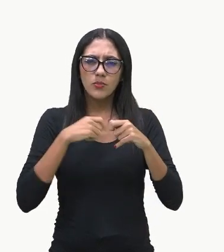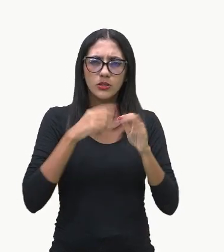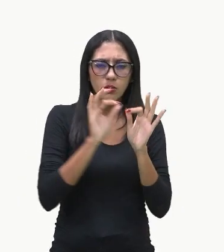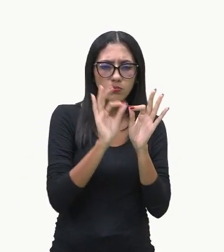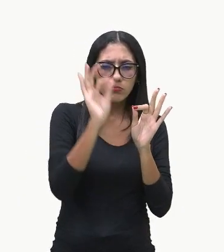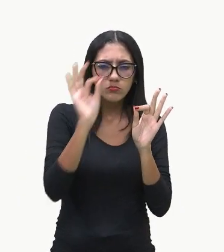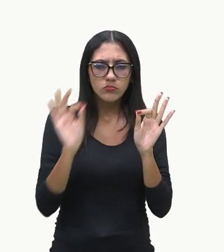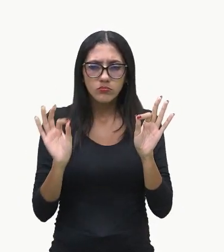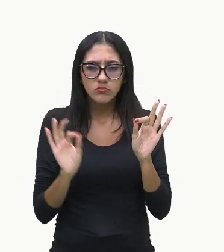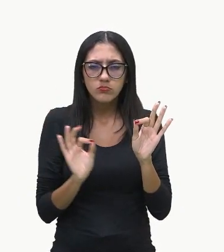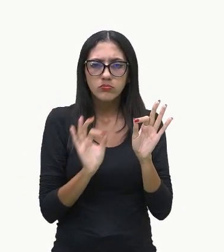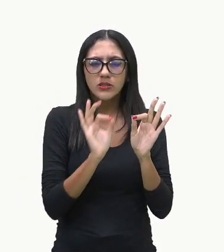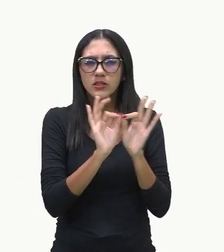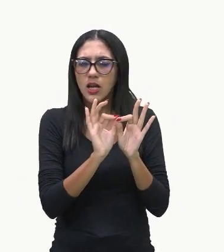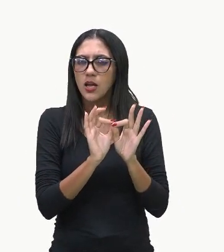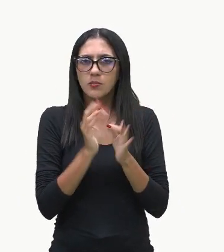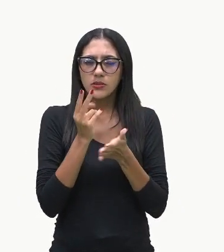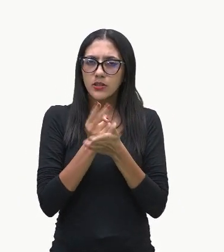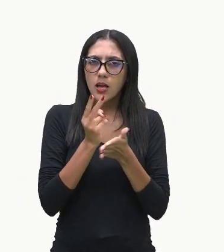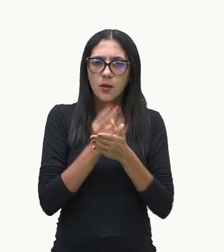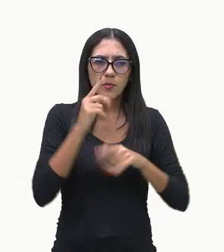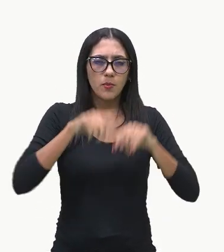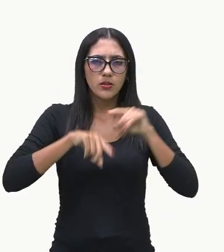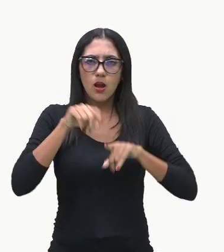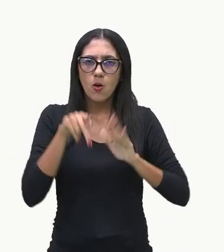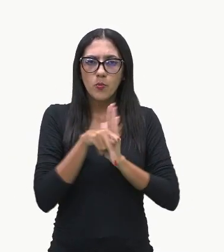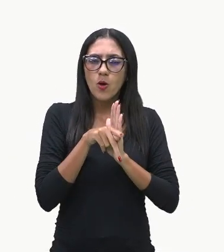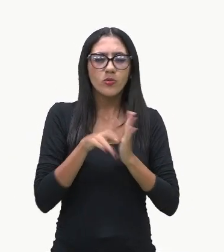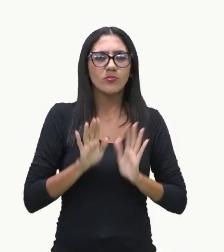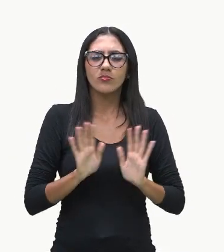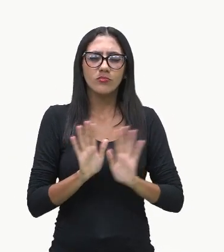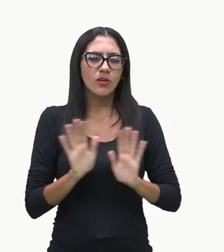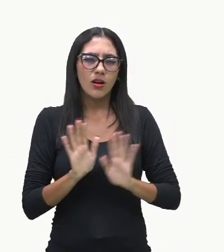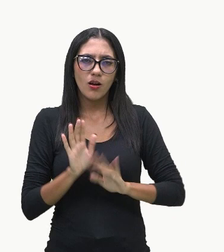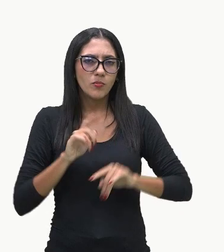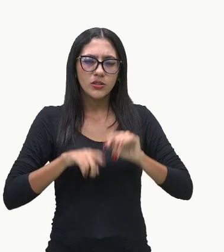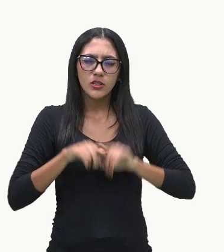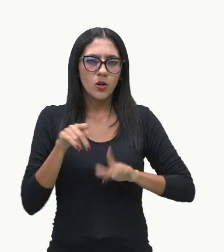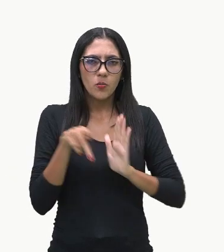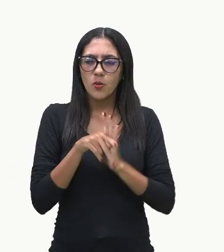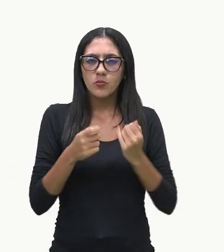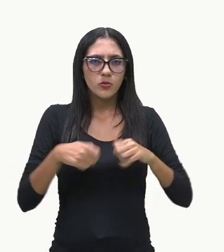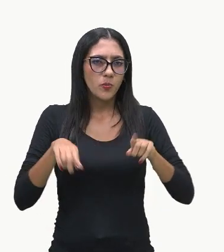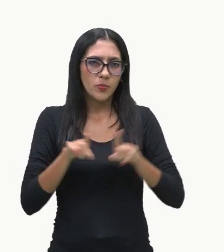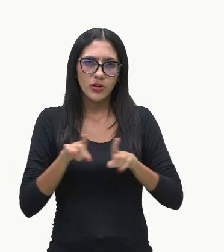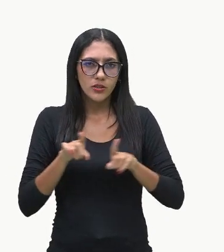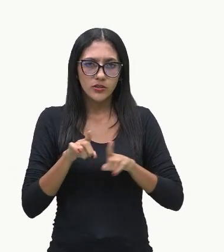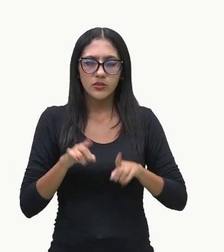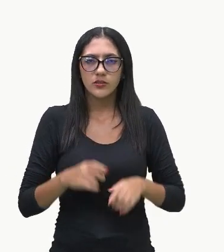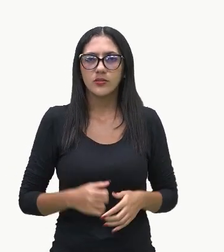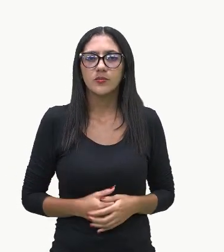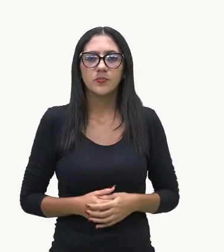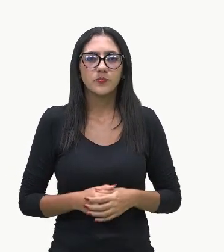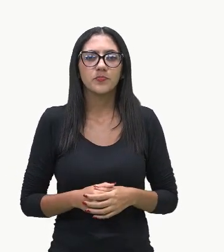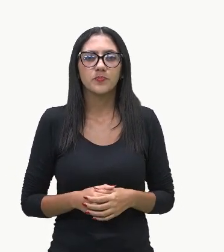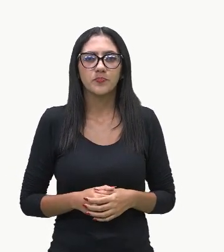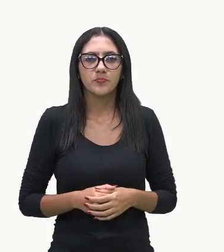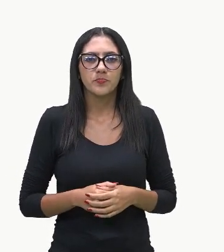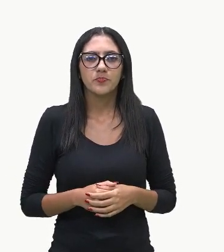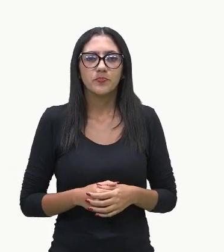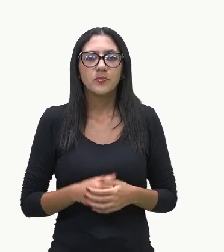o ângulo, levando aquela reguinha especial? Não, você não precisa. Quando nós estamos estudando aqui